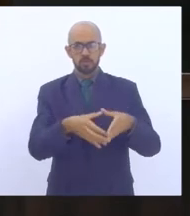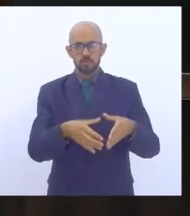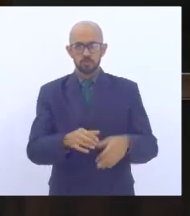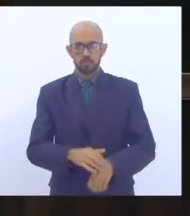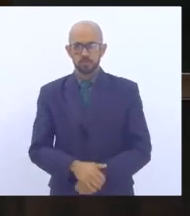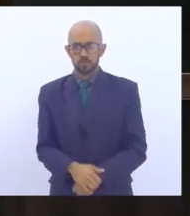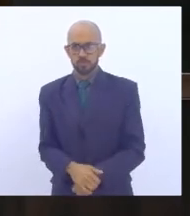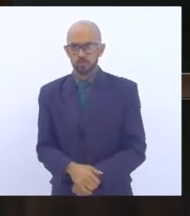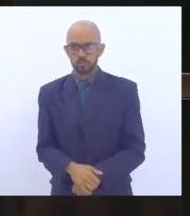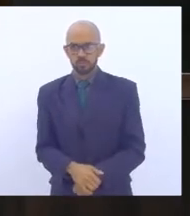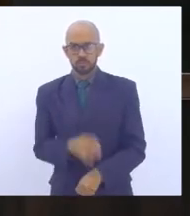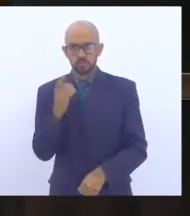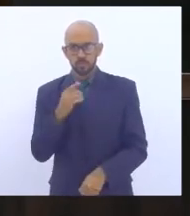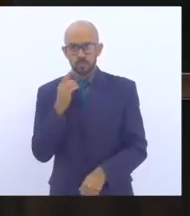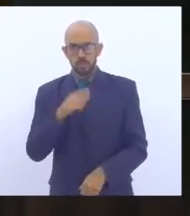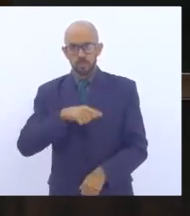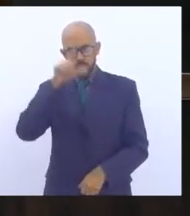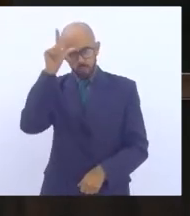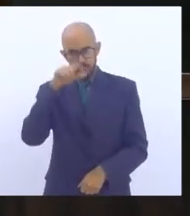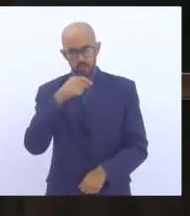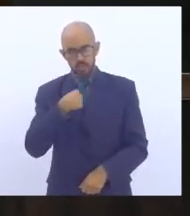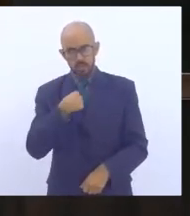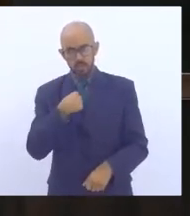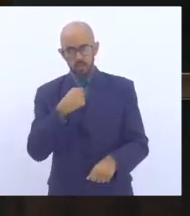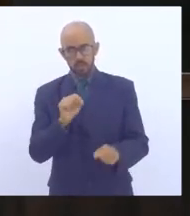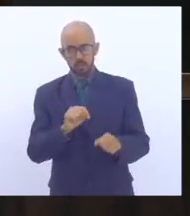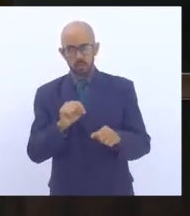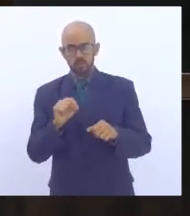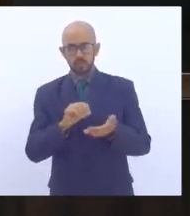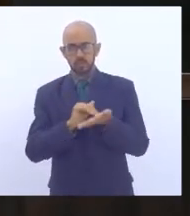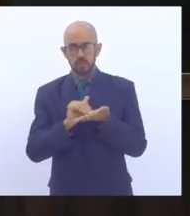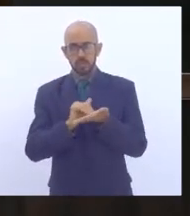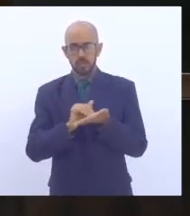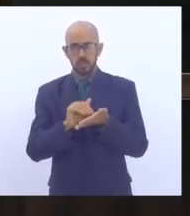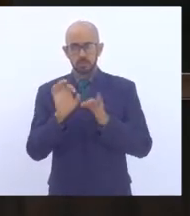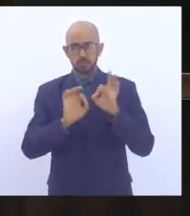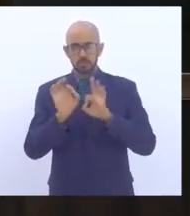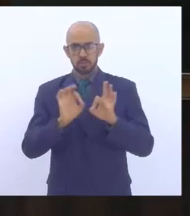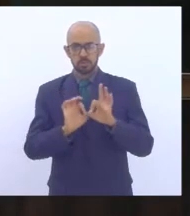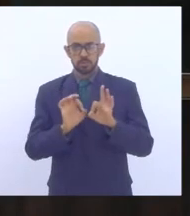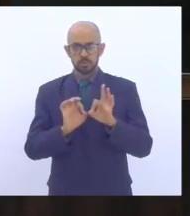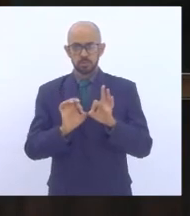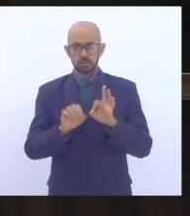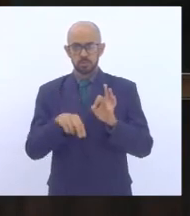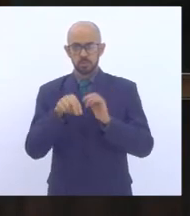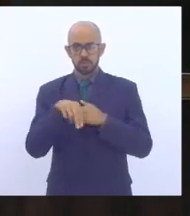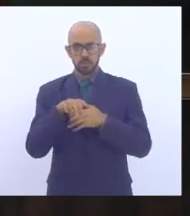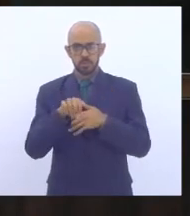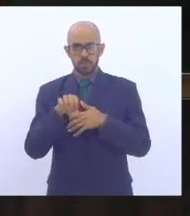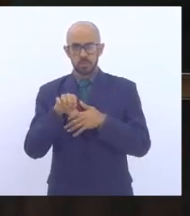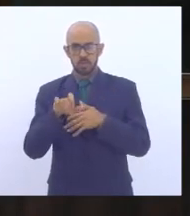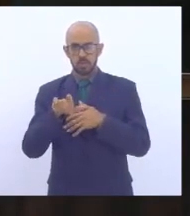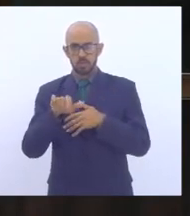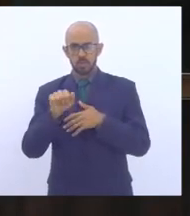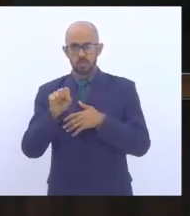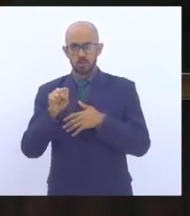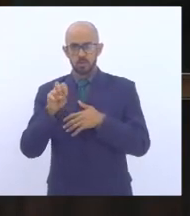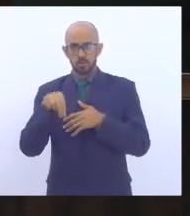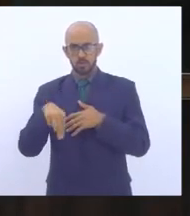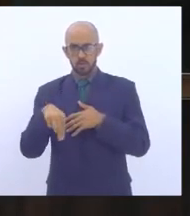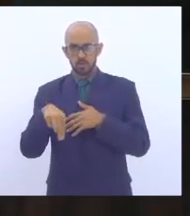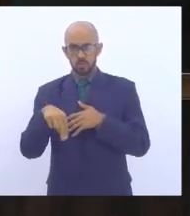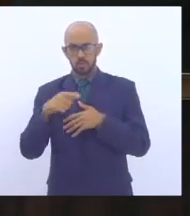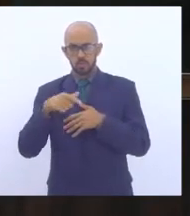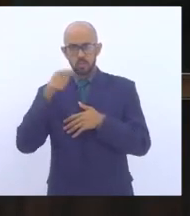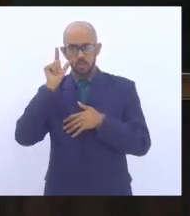tá do Luís eu estive hoje com secretário de planejamento o Nelson Rocha e ontem eu estive com